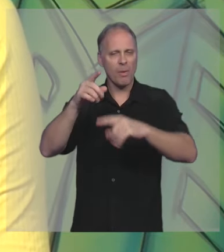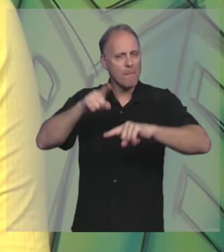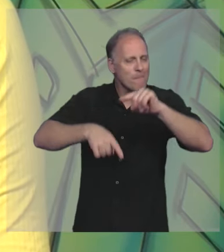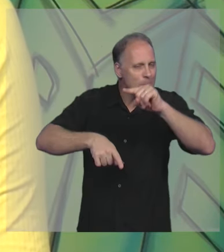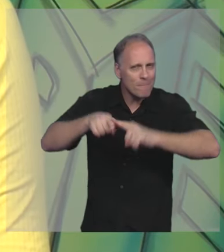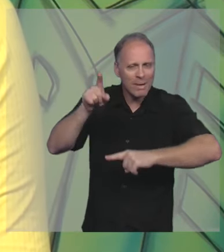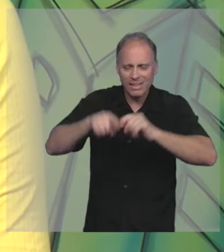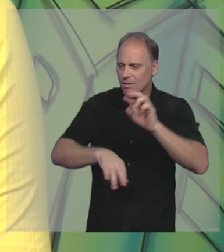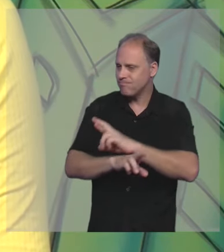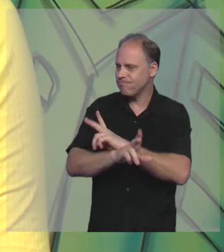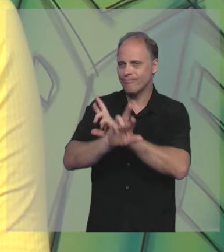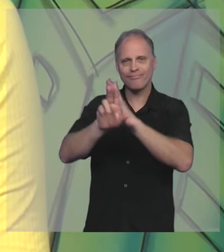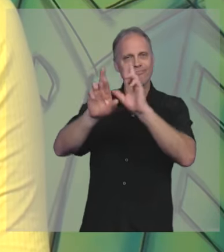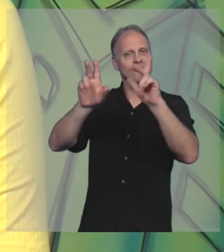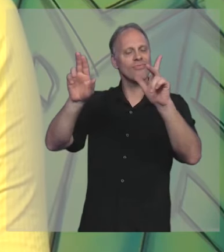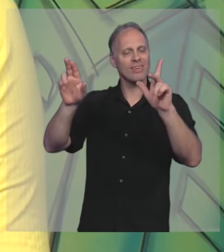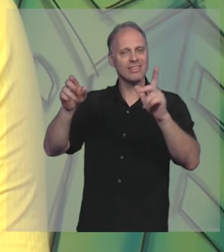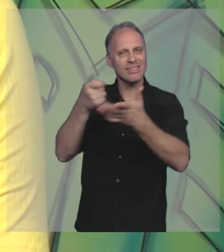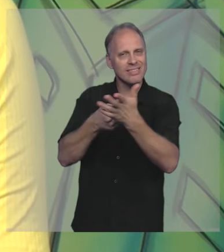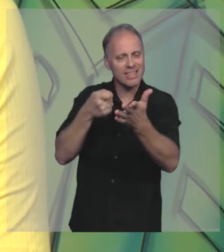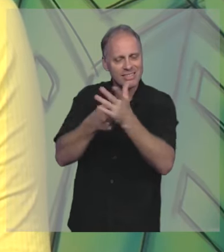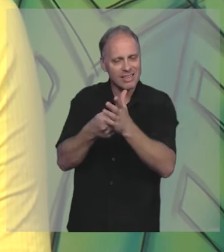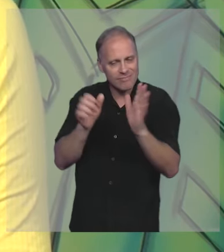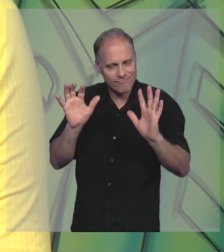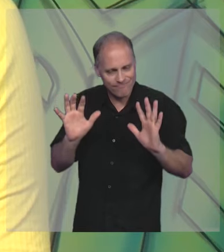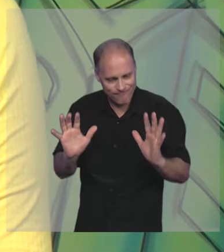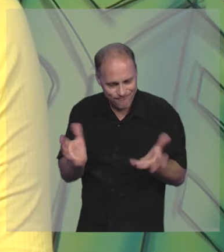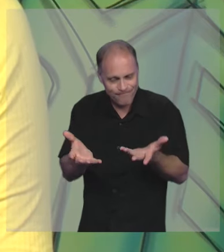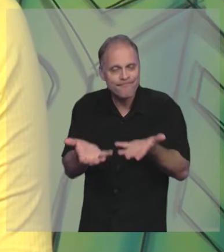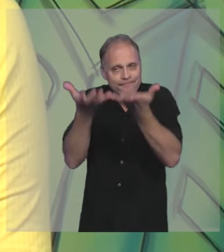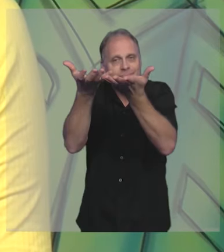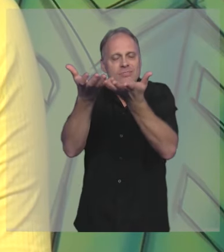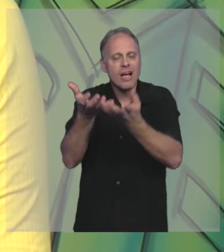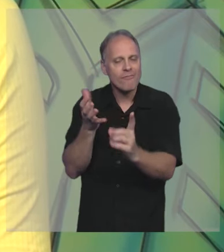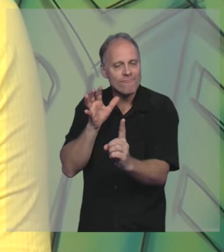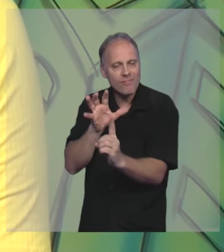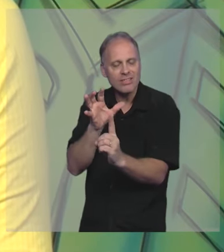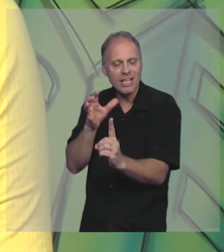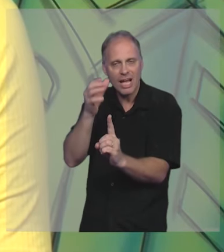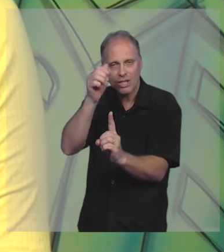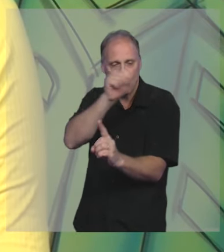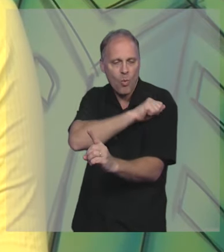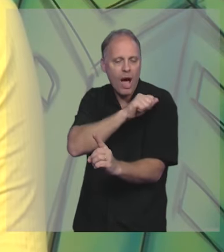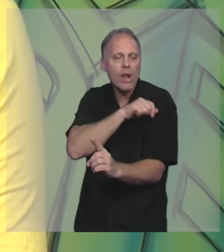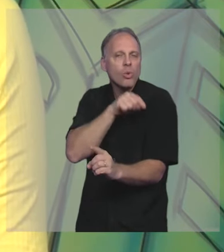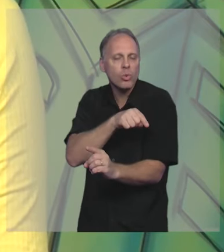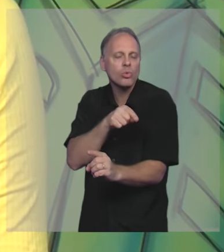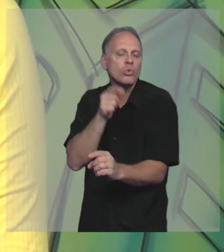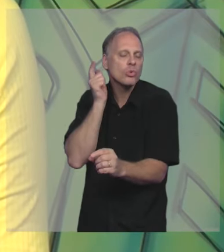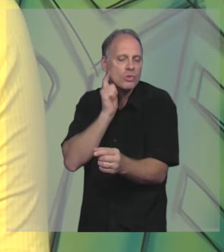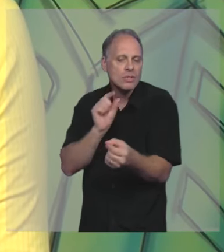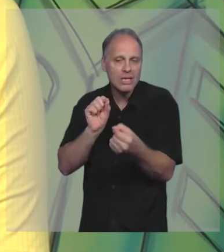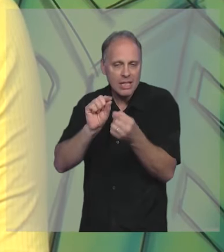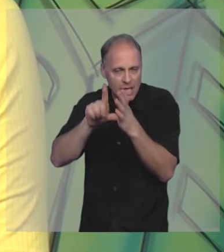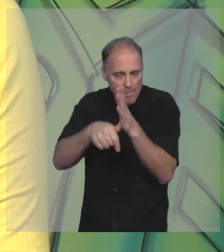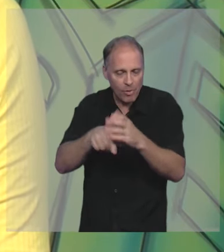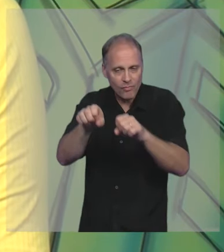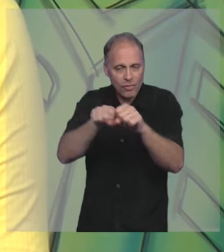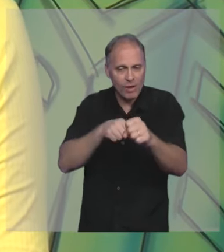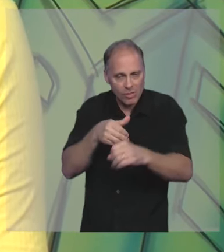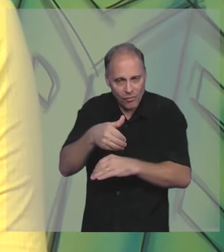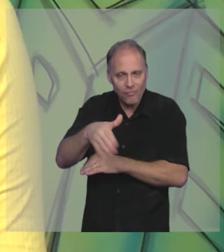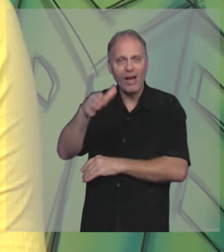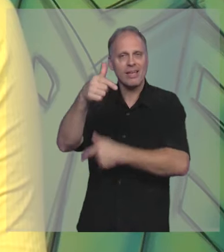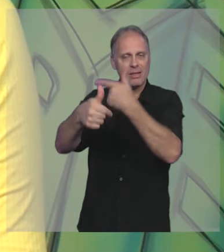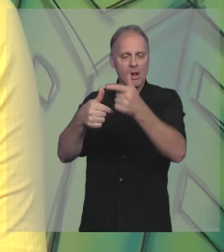com materiais diferenciados, tentando instigar no aluno, né, que exatamente vai ir para o mercado,